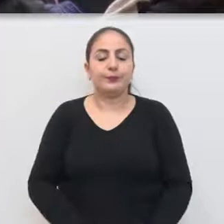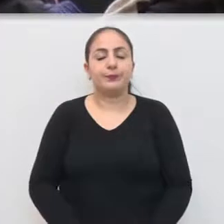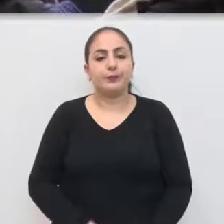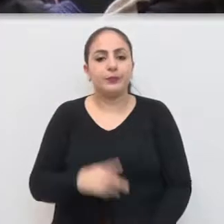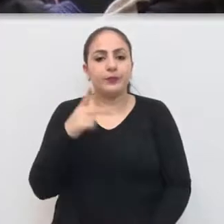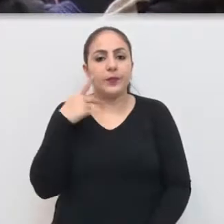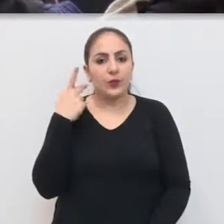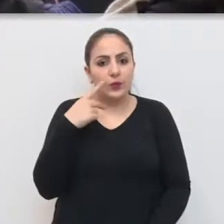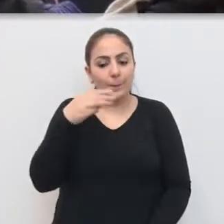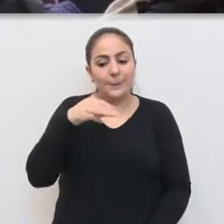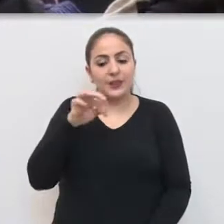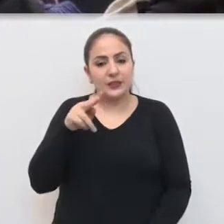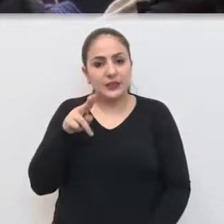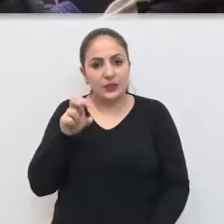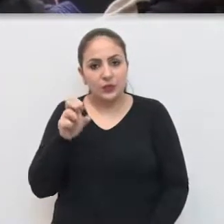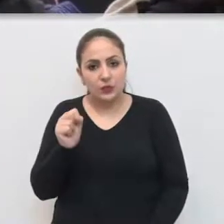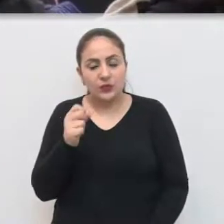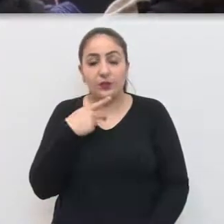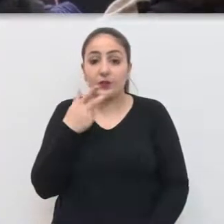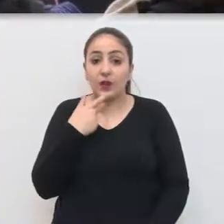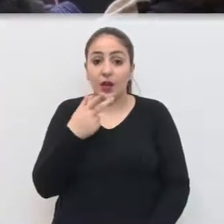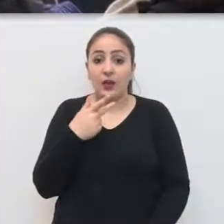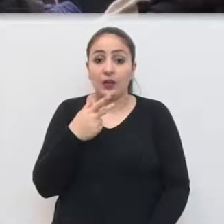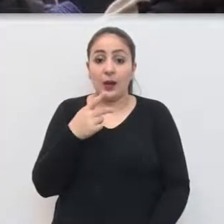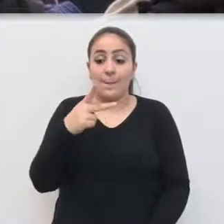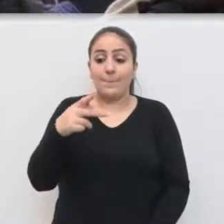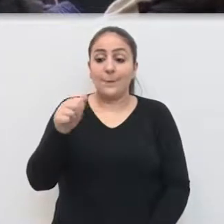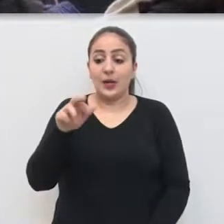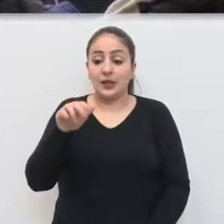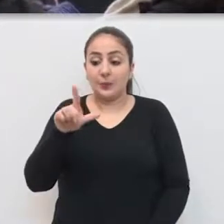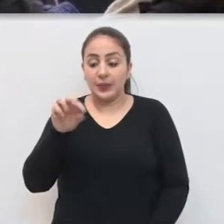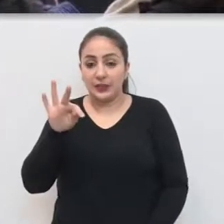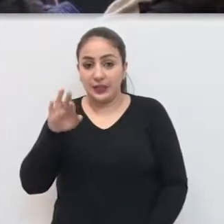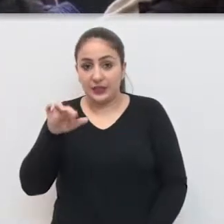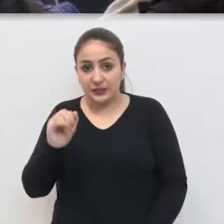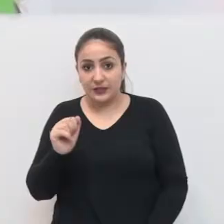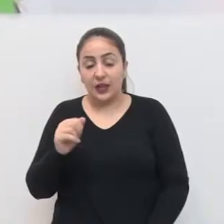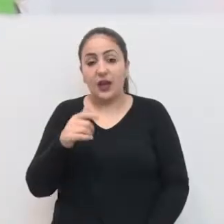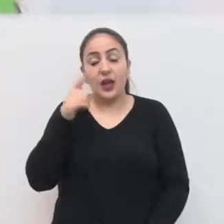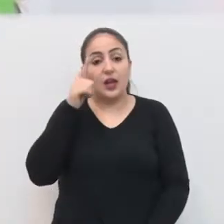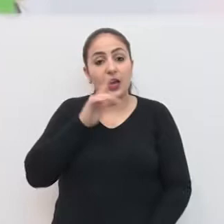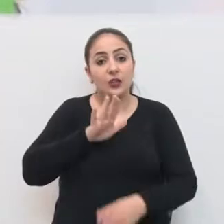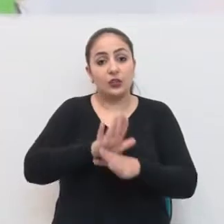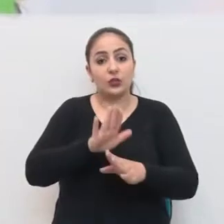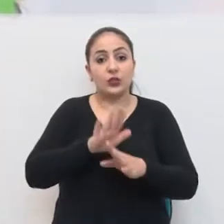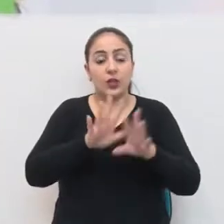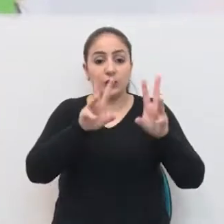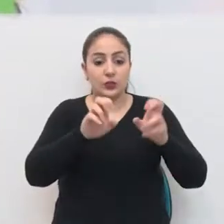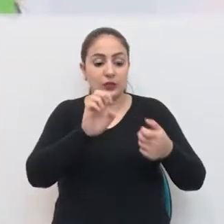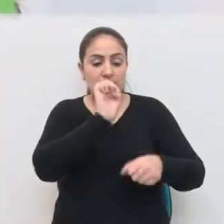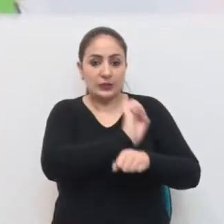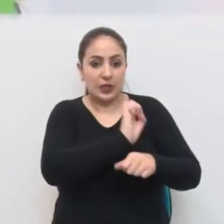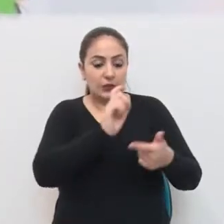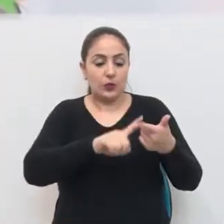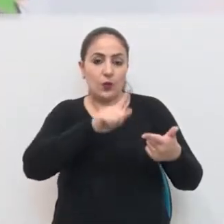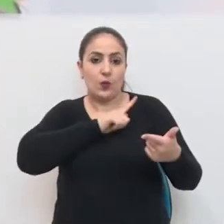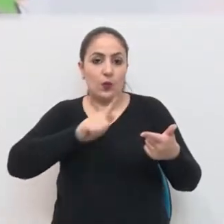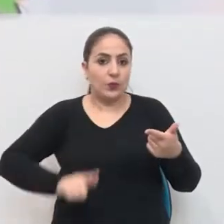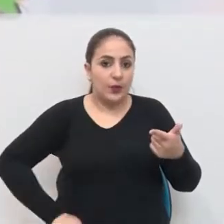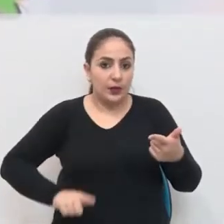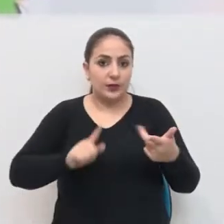o parlamentarismo evita a concentração das funções de Estado, governo e administração nas mãos do